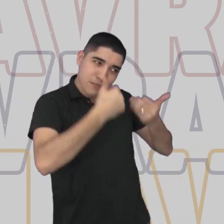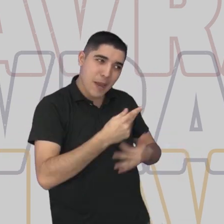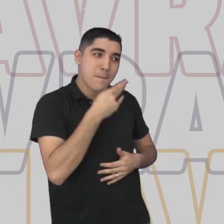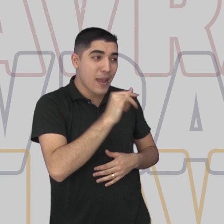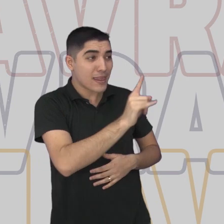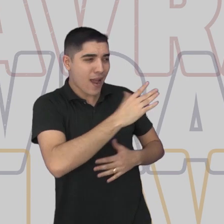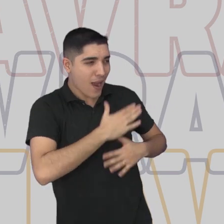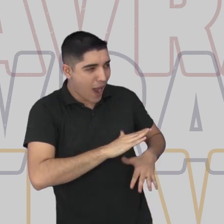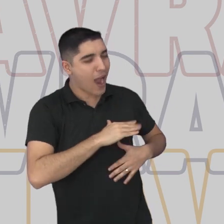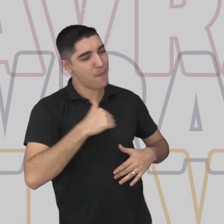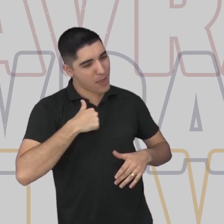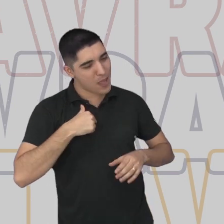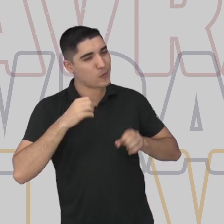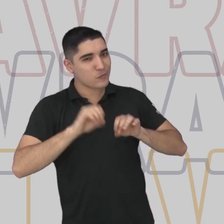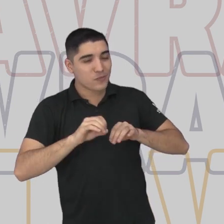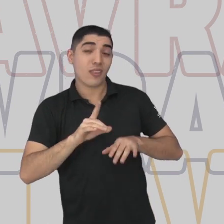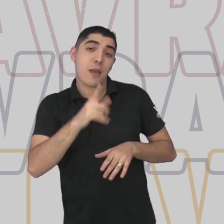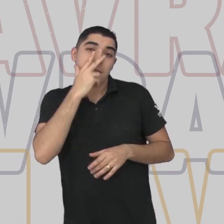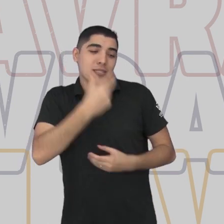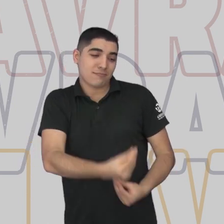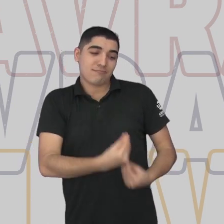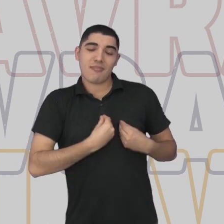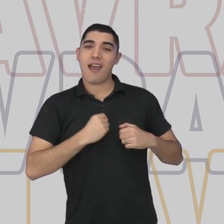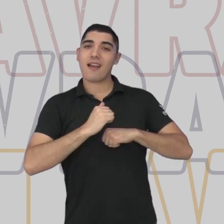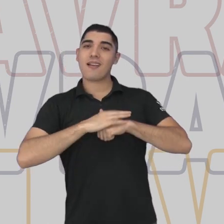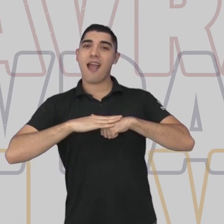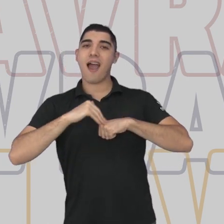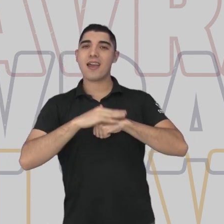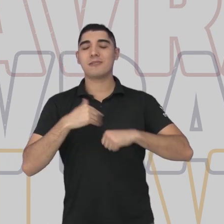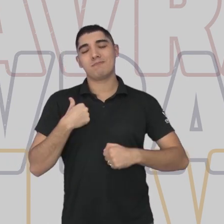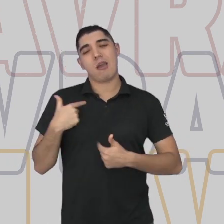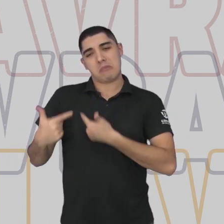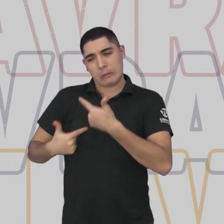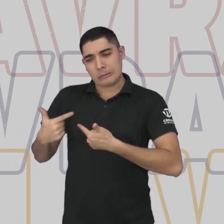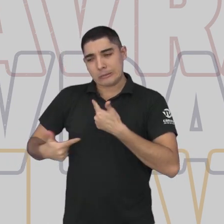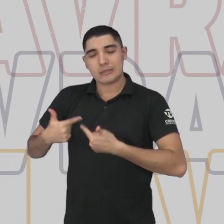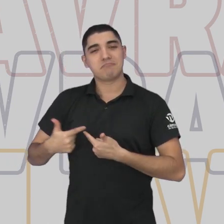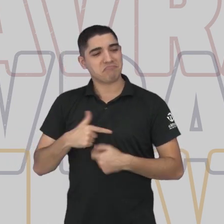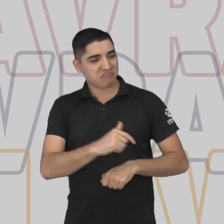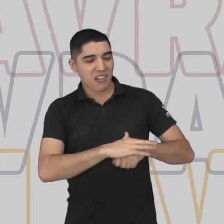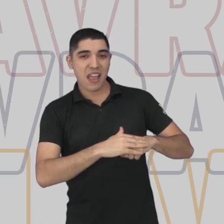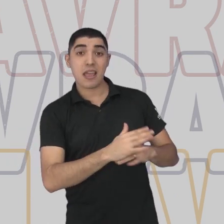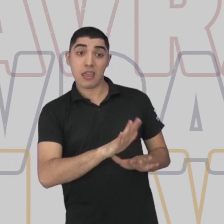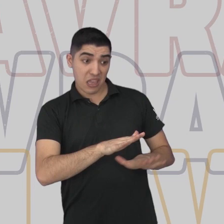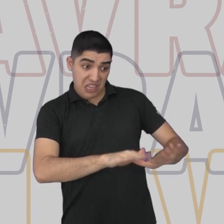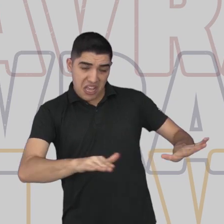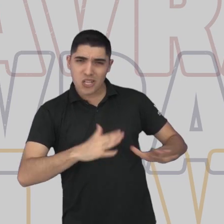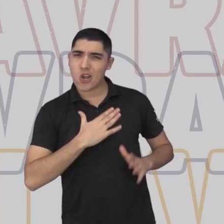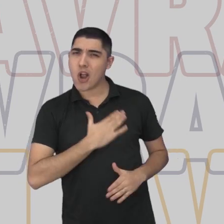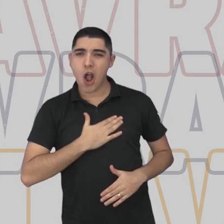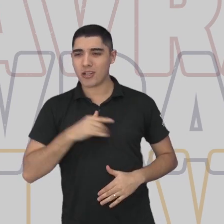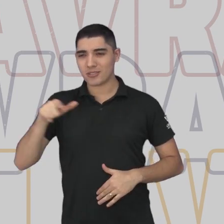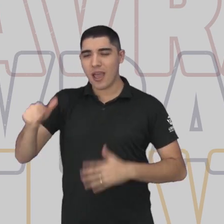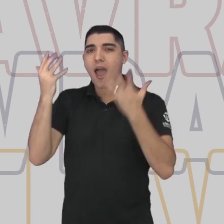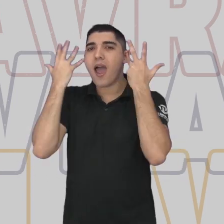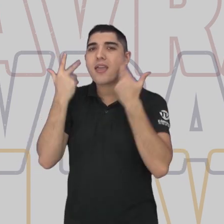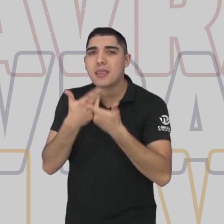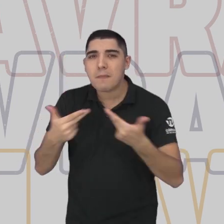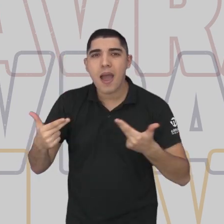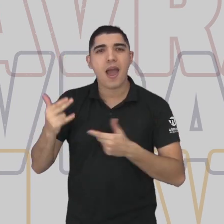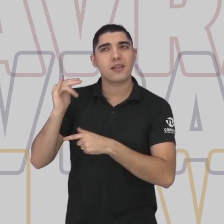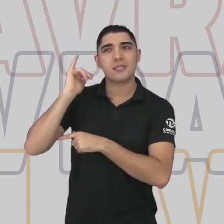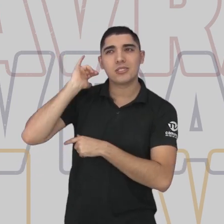pai, então isso para mim é um carinho muito grande para o meu trabalho, né, e as crianças gostam, tudo que tem bichinho,